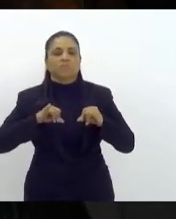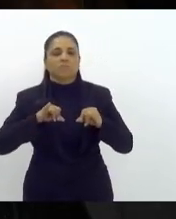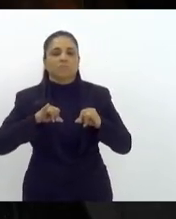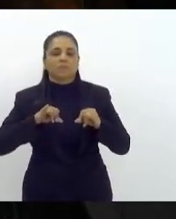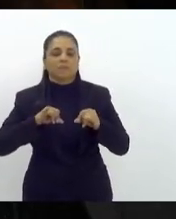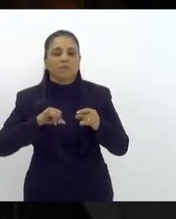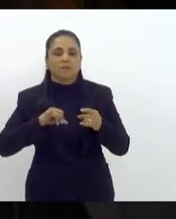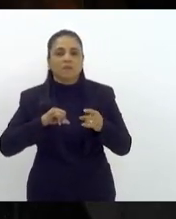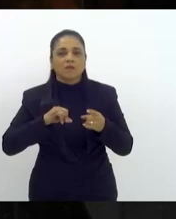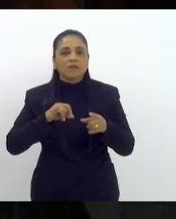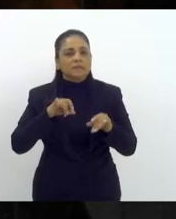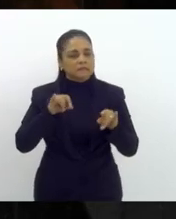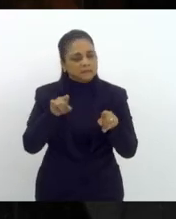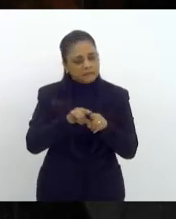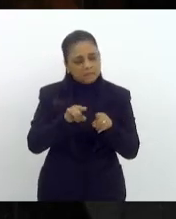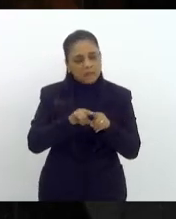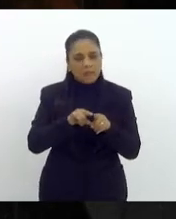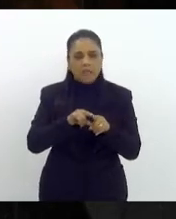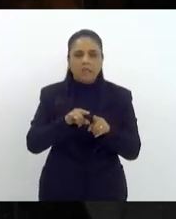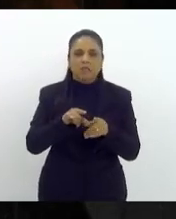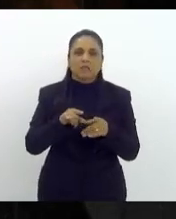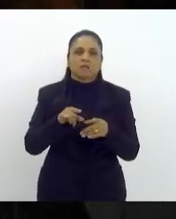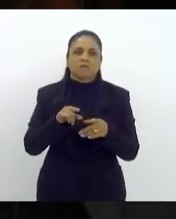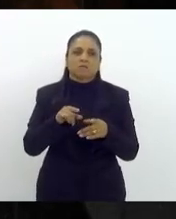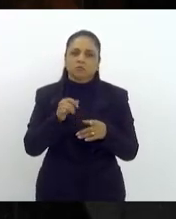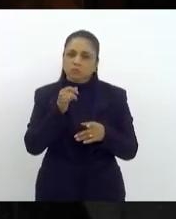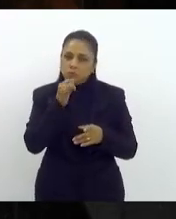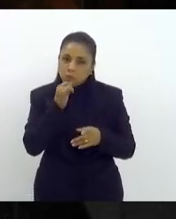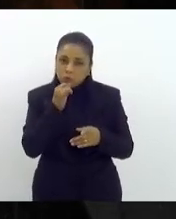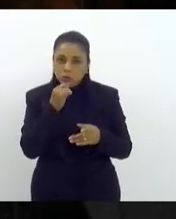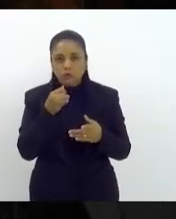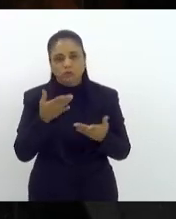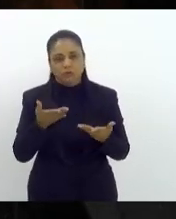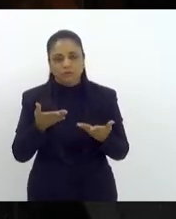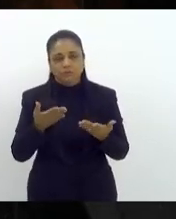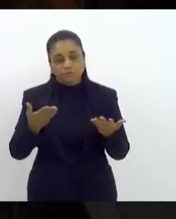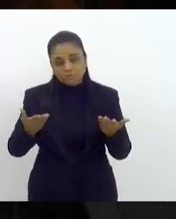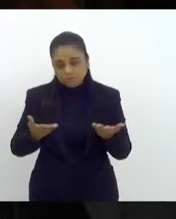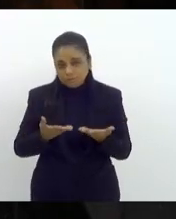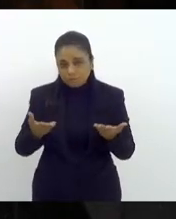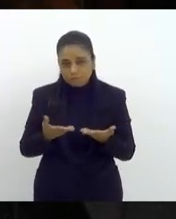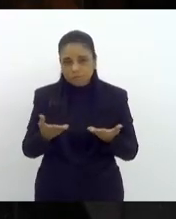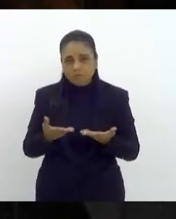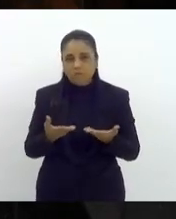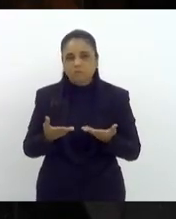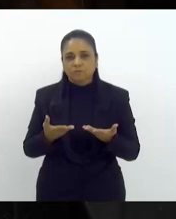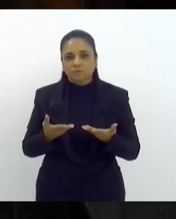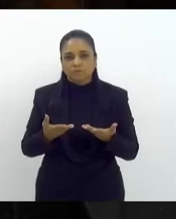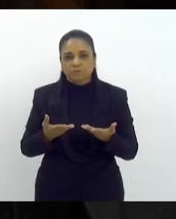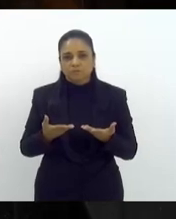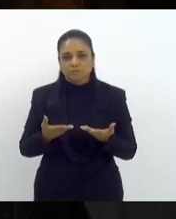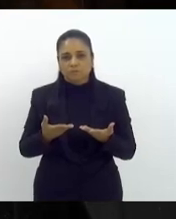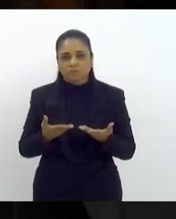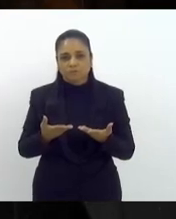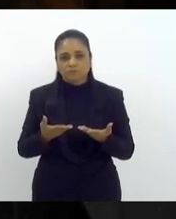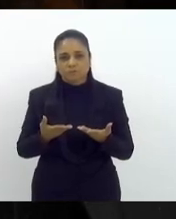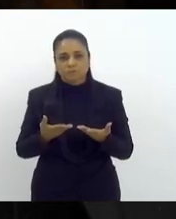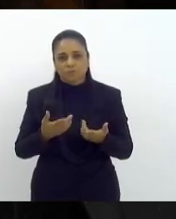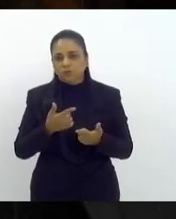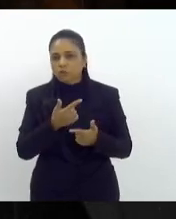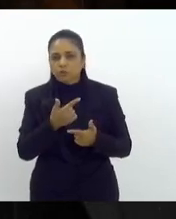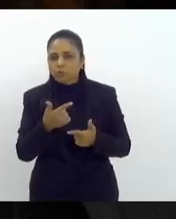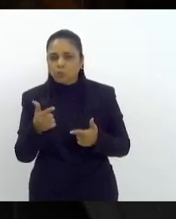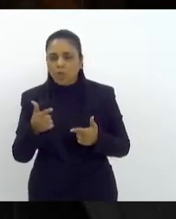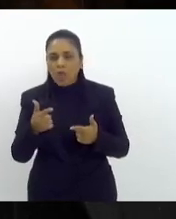tudo que vem acontecendo Então hoje no dia em que não há motivo